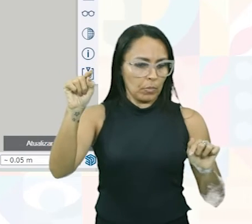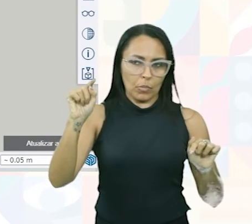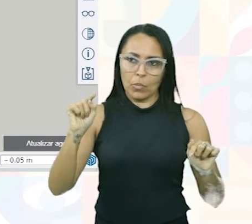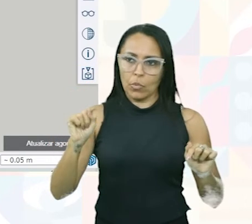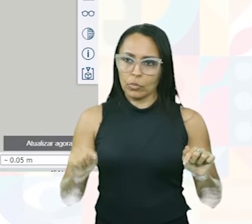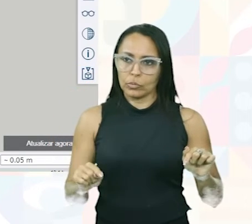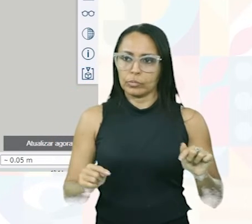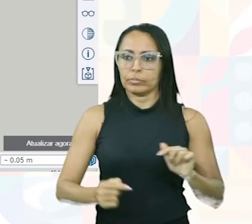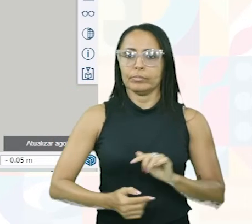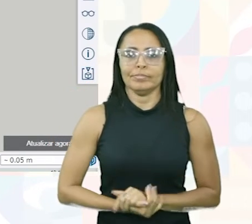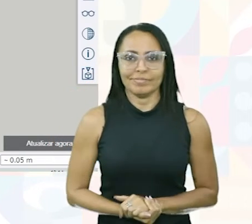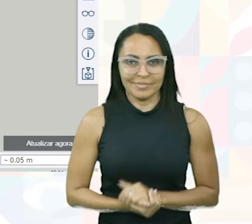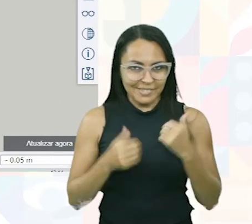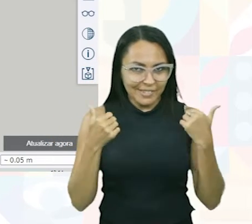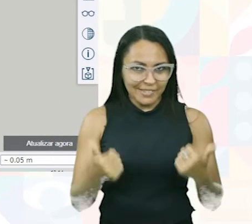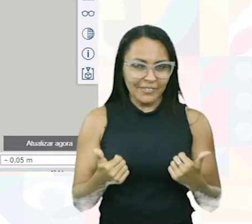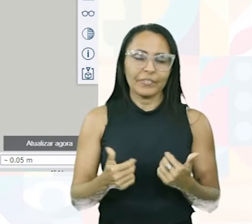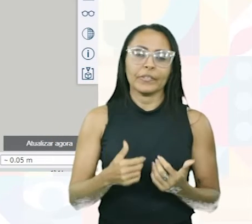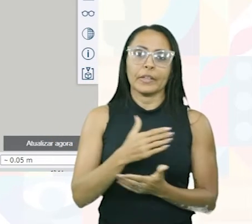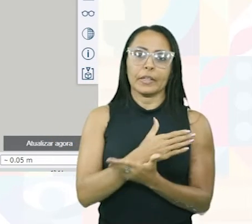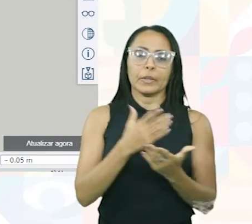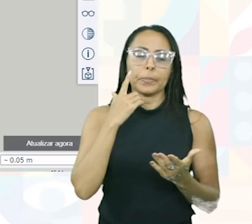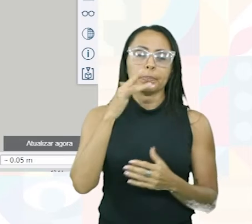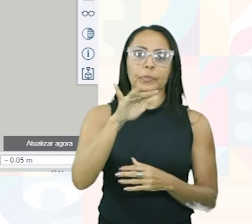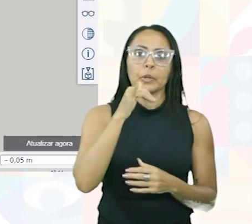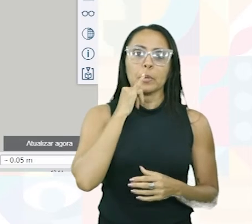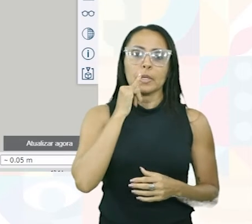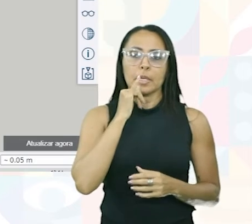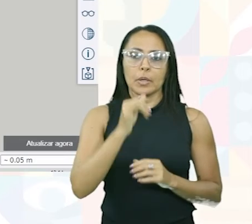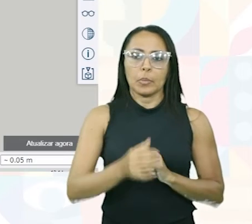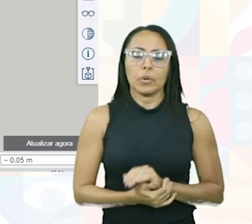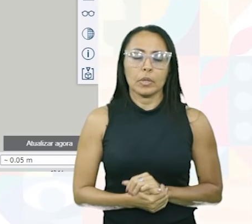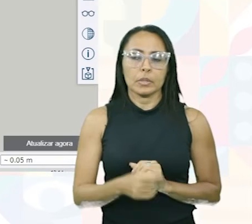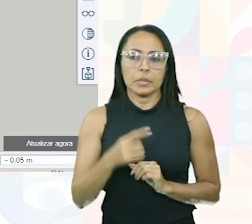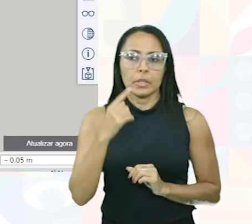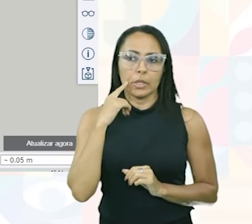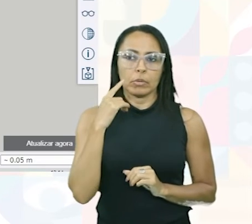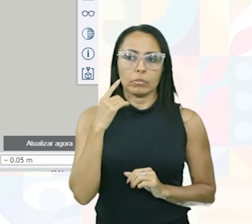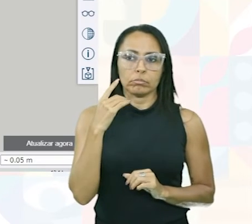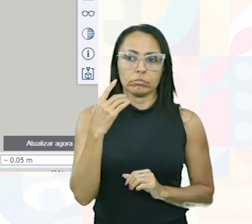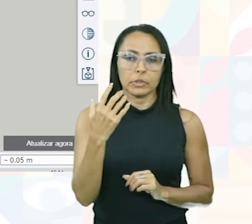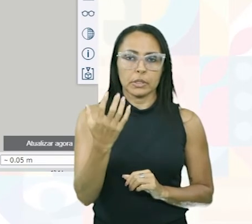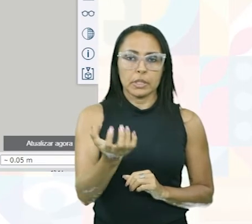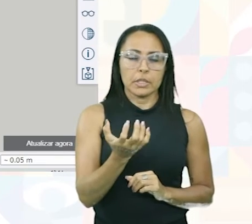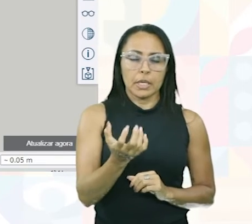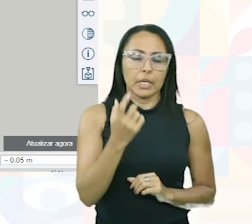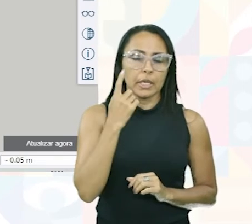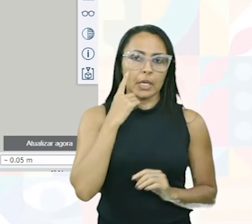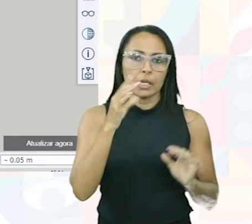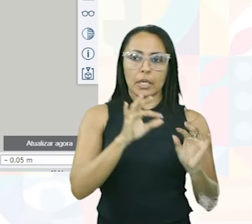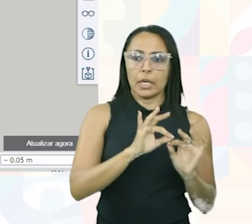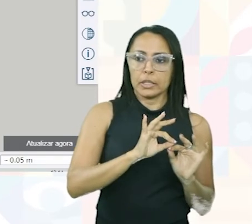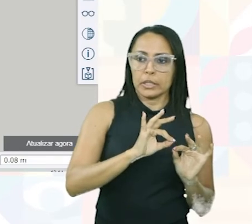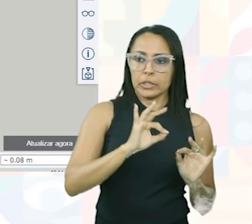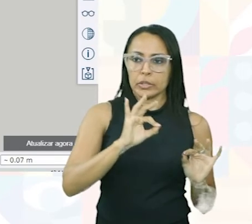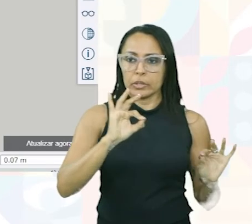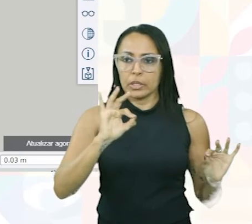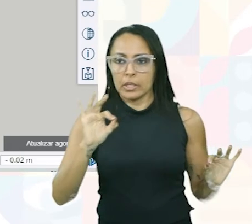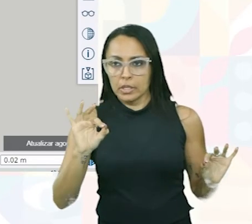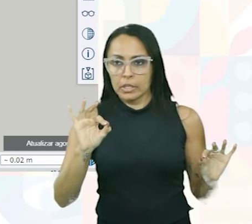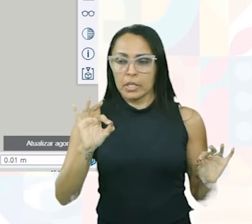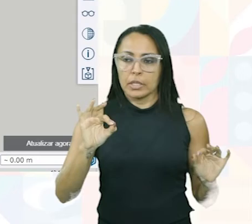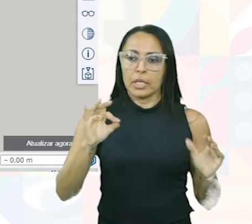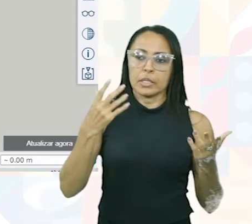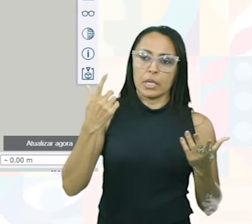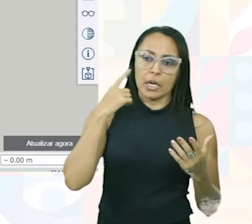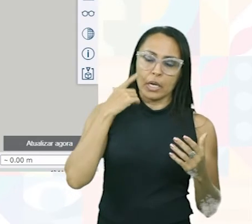dessas arestas, certo? Então, por exemplo, se eu quiser que a distância dessa aresta interna para